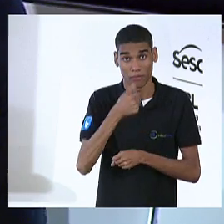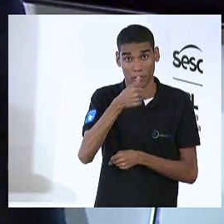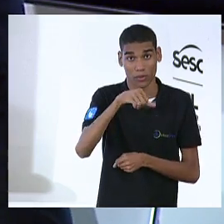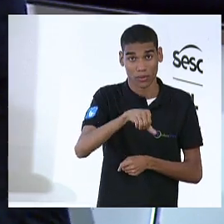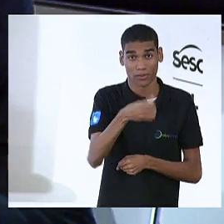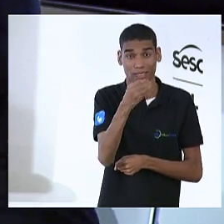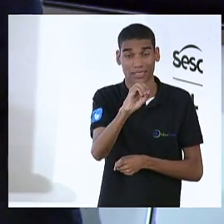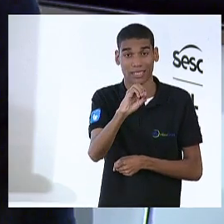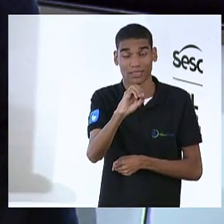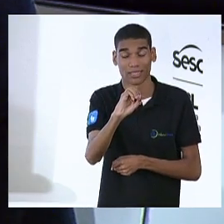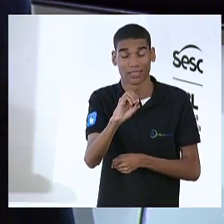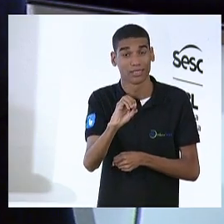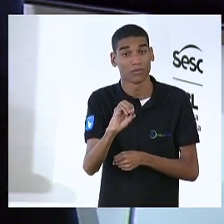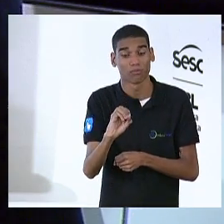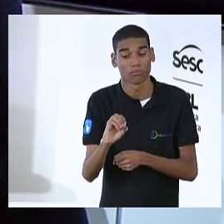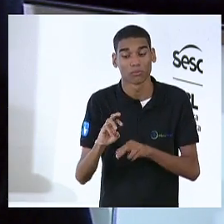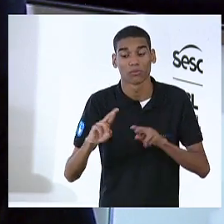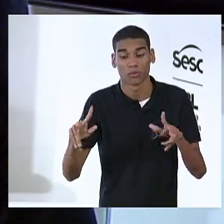Meio a meio.